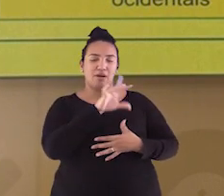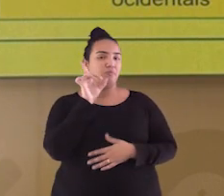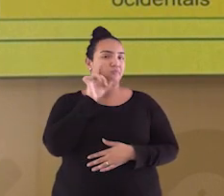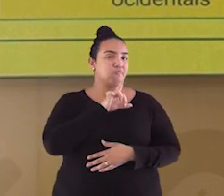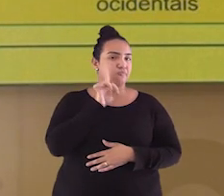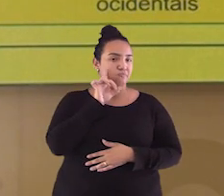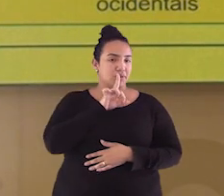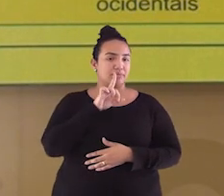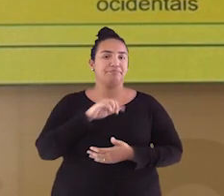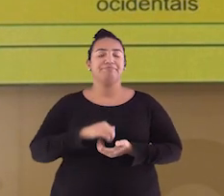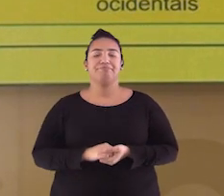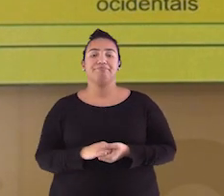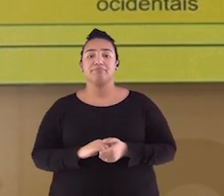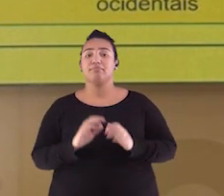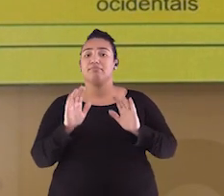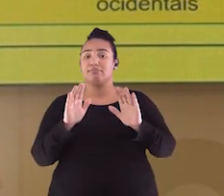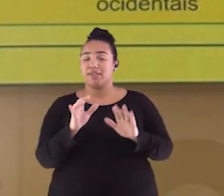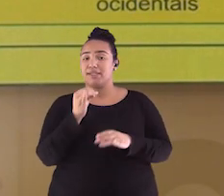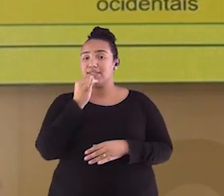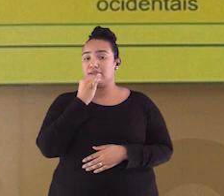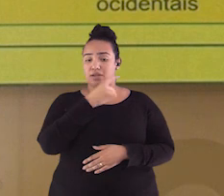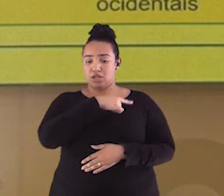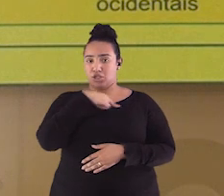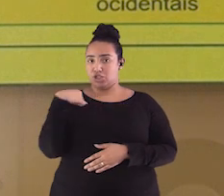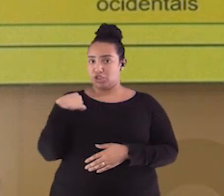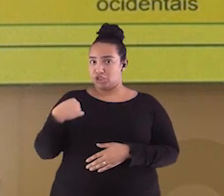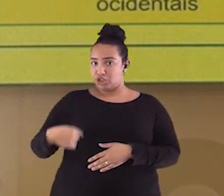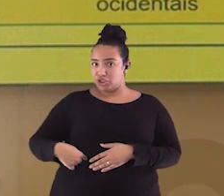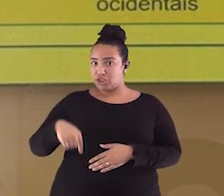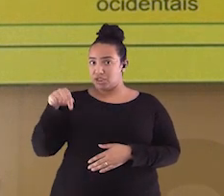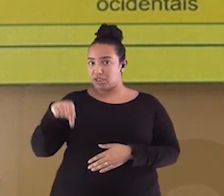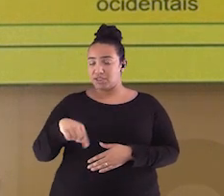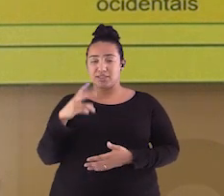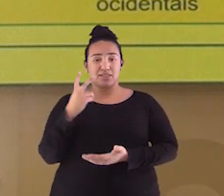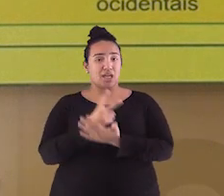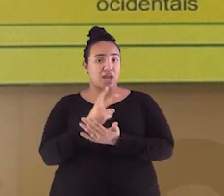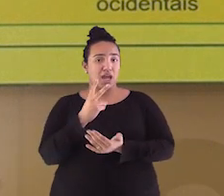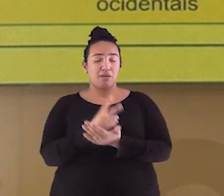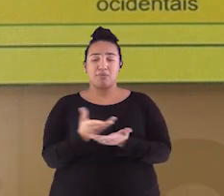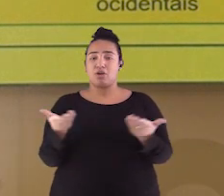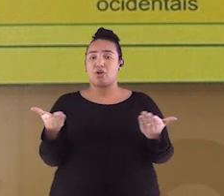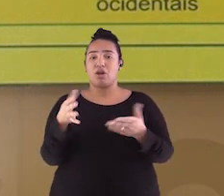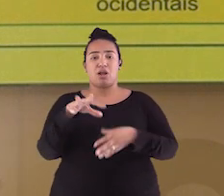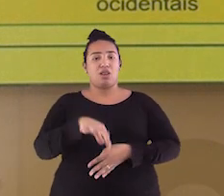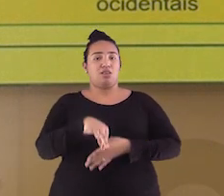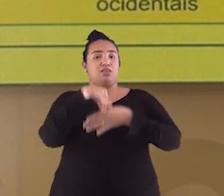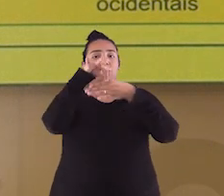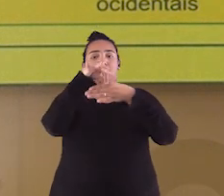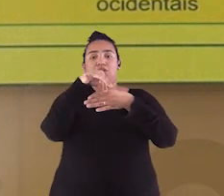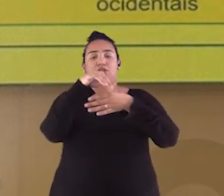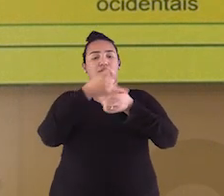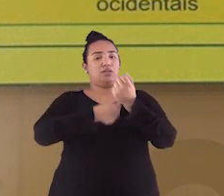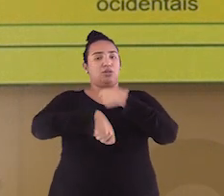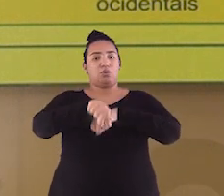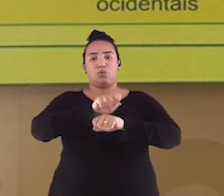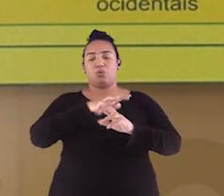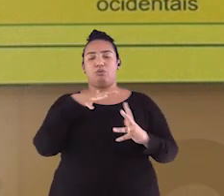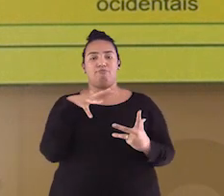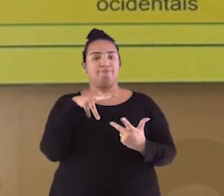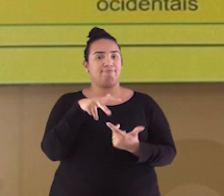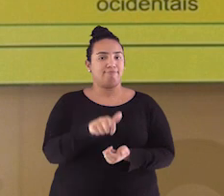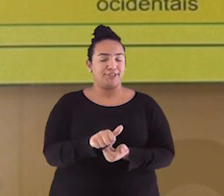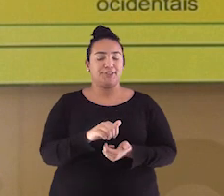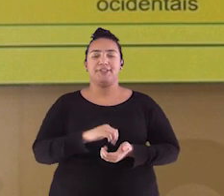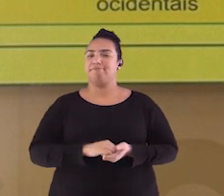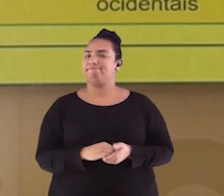Unidos. Porém, a China cada vez mais assume um papel de liderança na economia mundial.